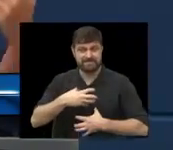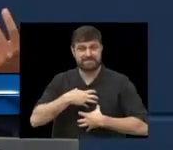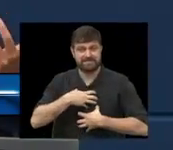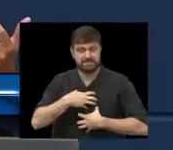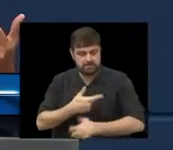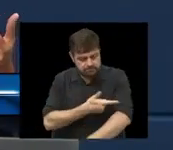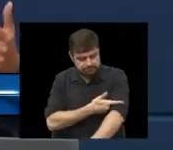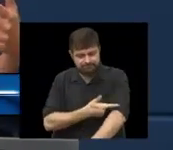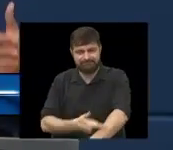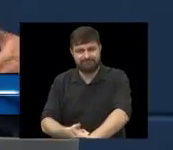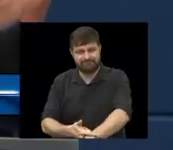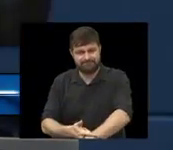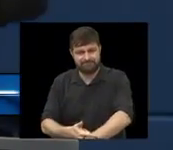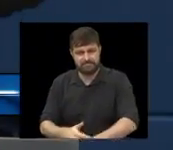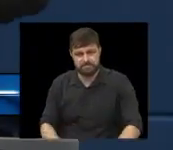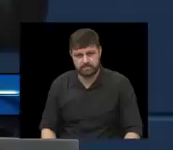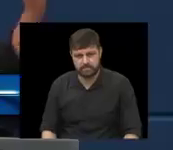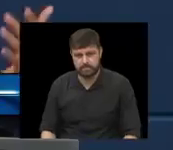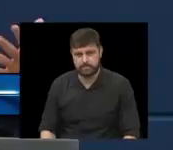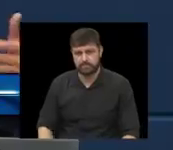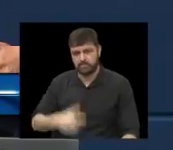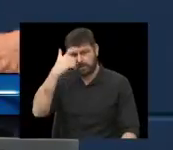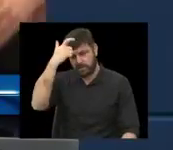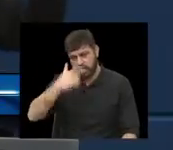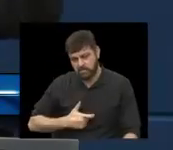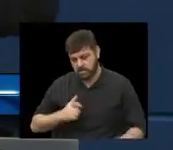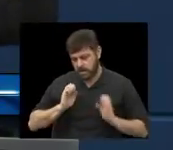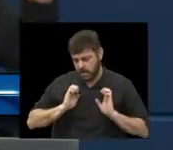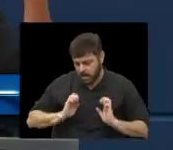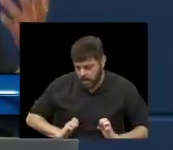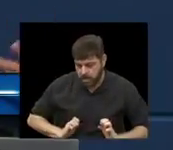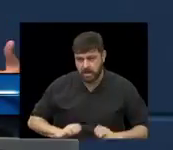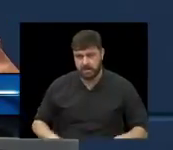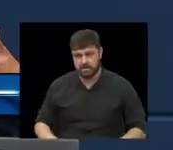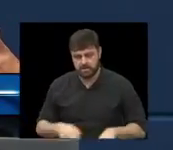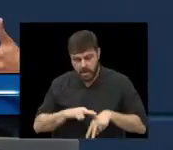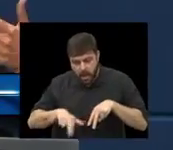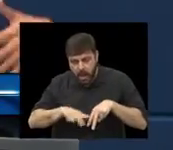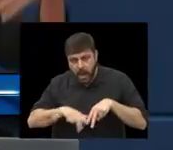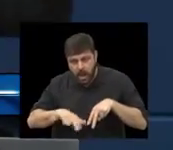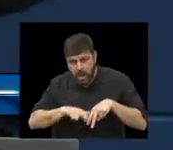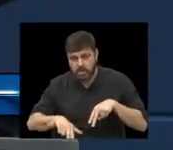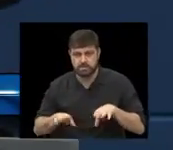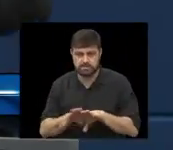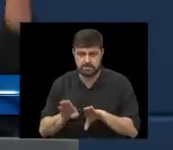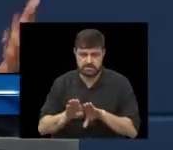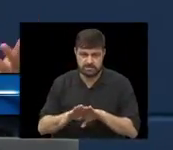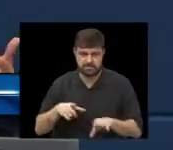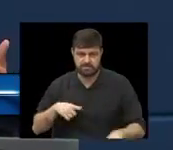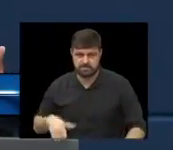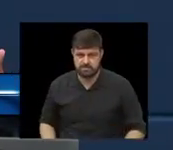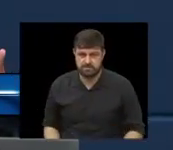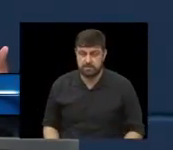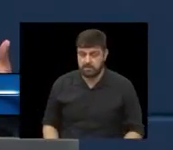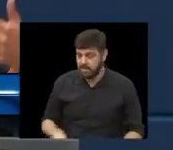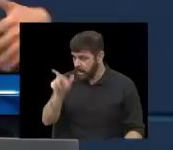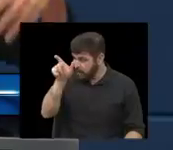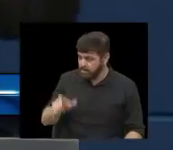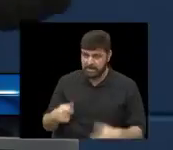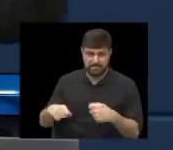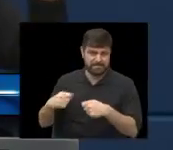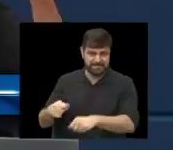integralidade, na sua diversidade étnica, na diversidade racial, na diversidade de orientação sexual,